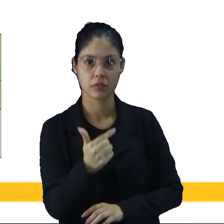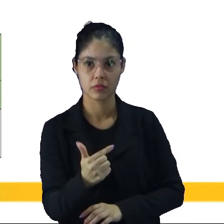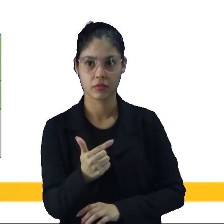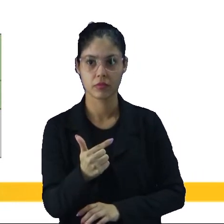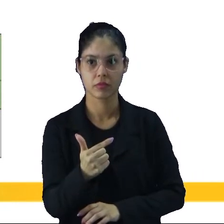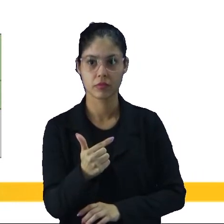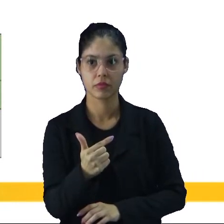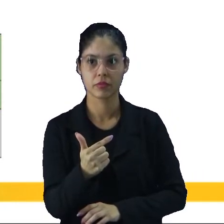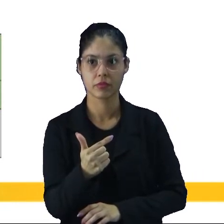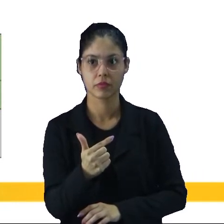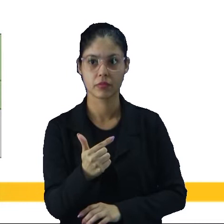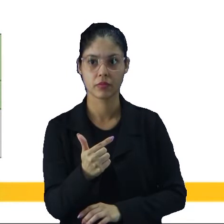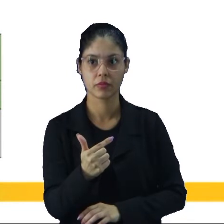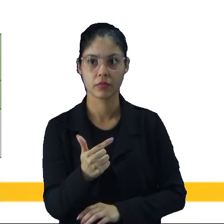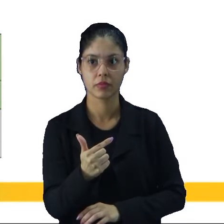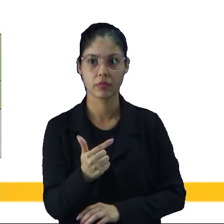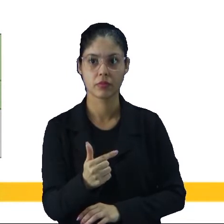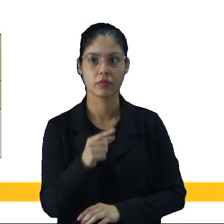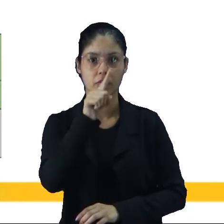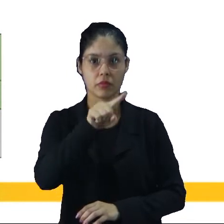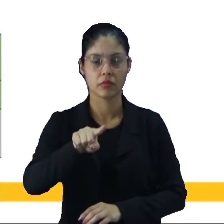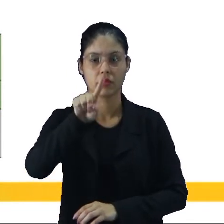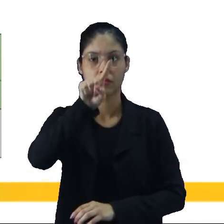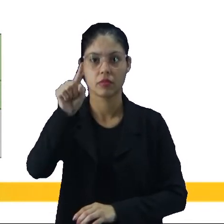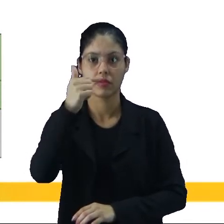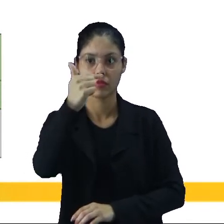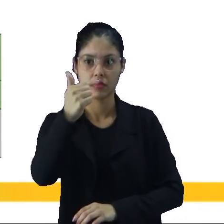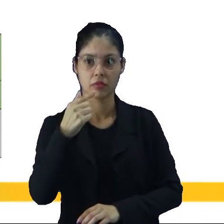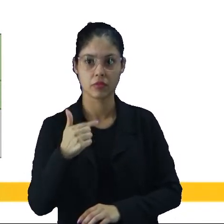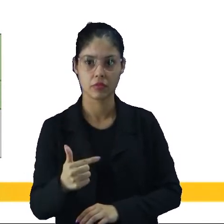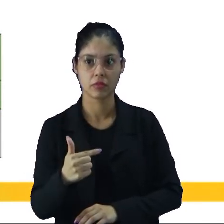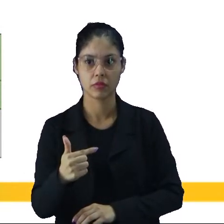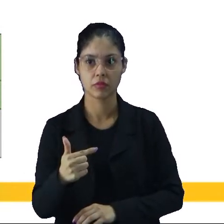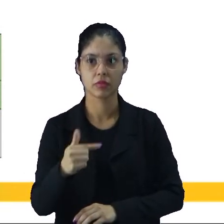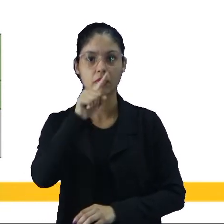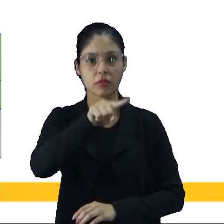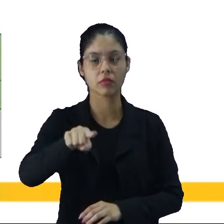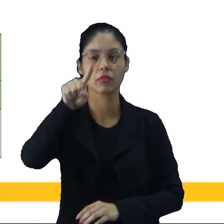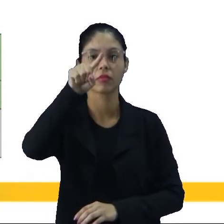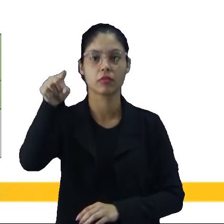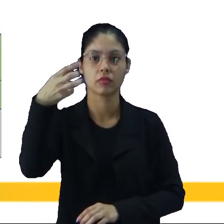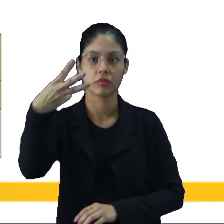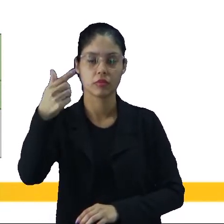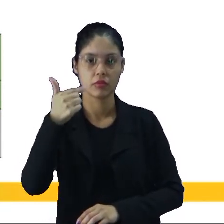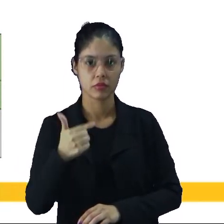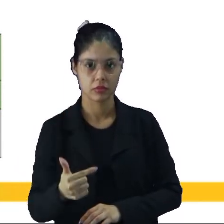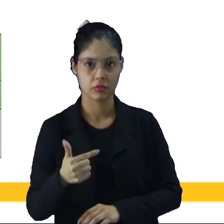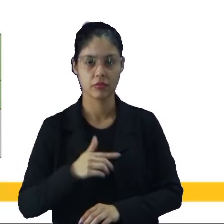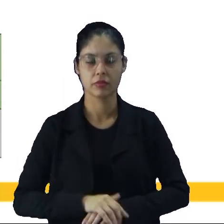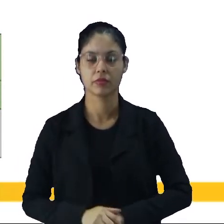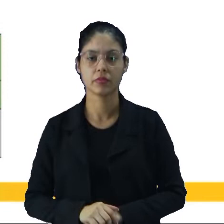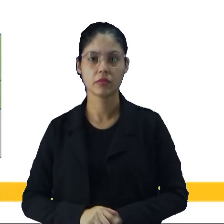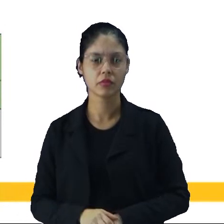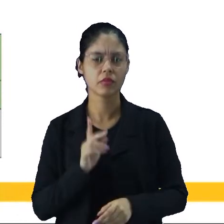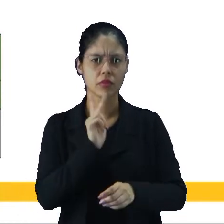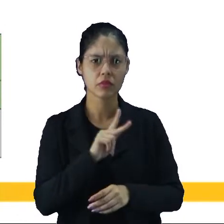sobre 2, seno de 45, raiz de 2 sobre 2 e o seno de 60, raiz de 3 sobre 2. Mas, professor, isso aqui vem de